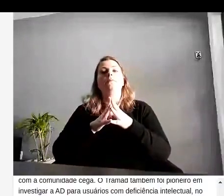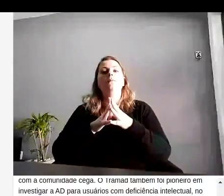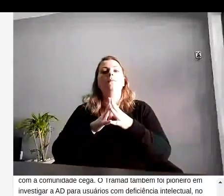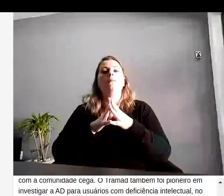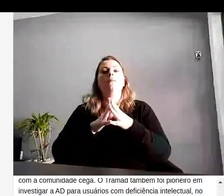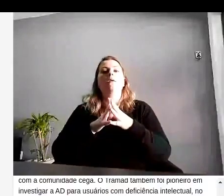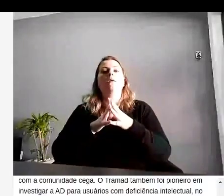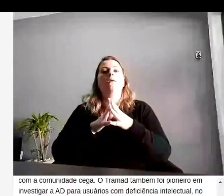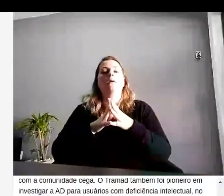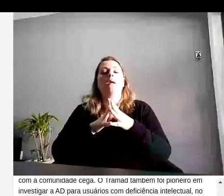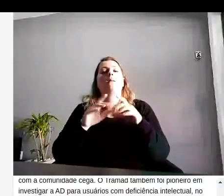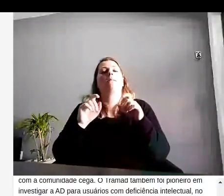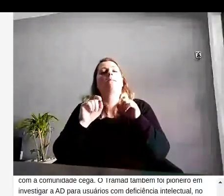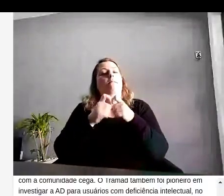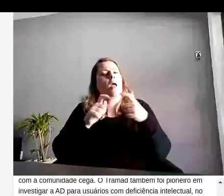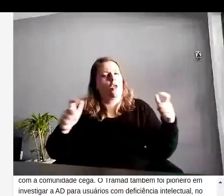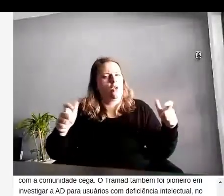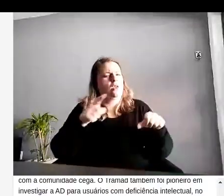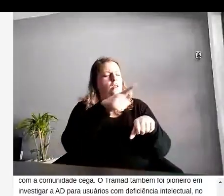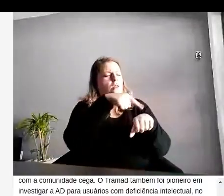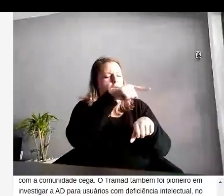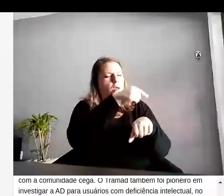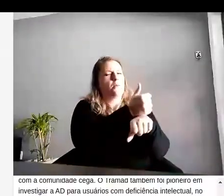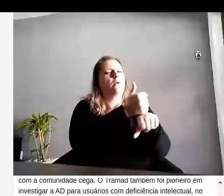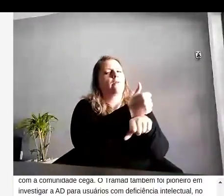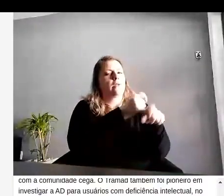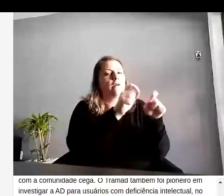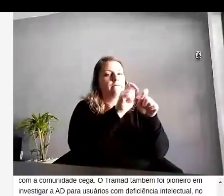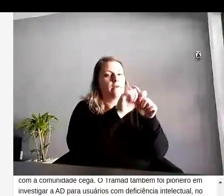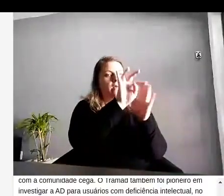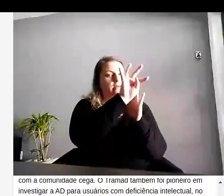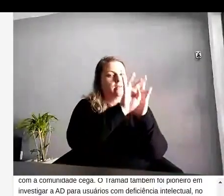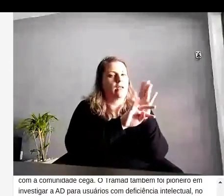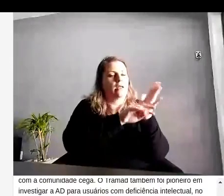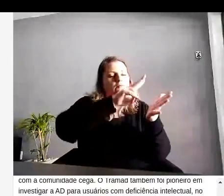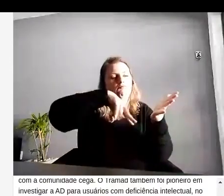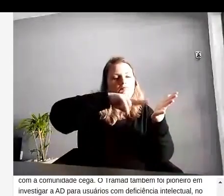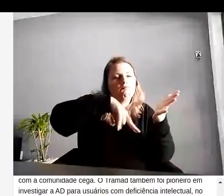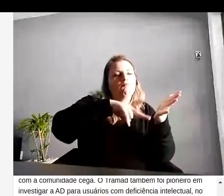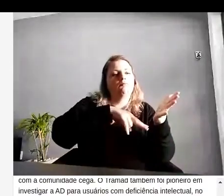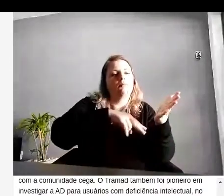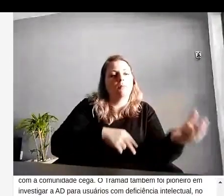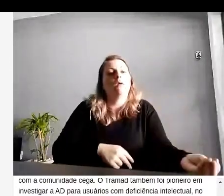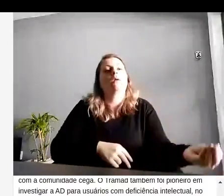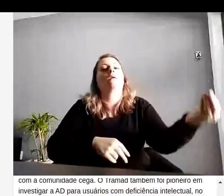retorna para a gente mostrando, colocando em destaque, ou cada um tem seu método,